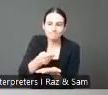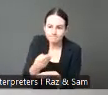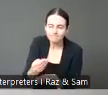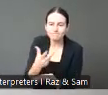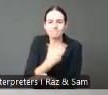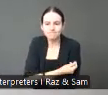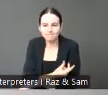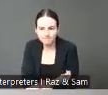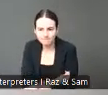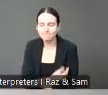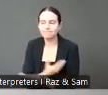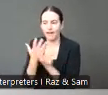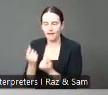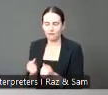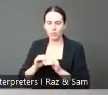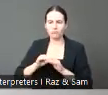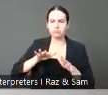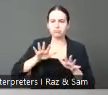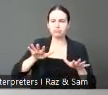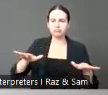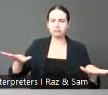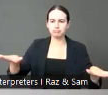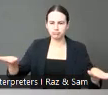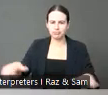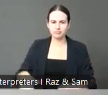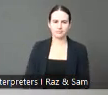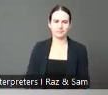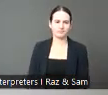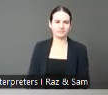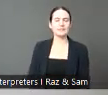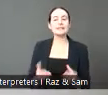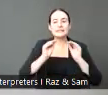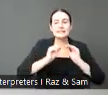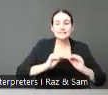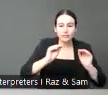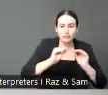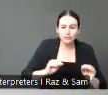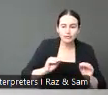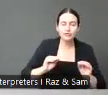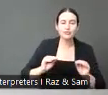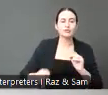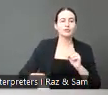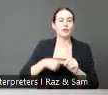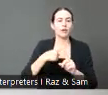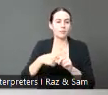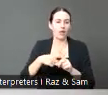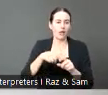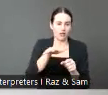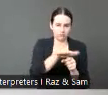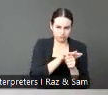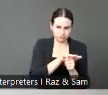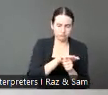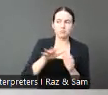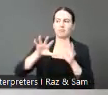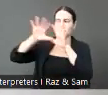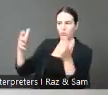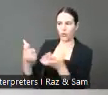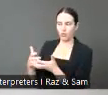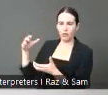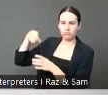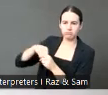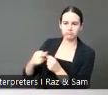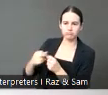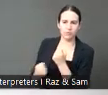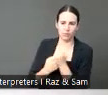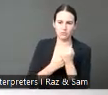baseado nas autoridades territoriais, nas pessoas que lá estão, e também o Banco Interamericano